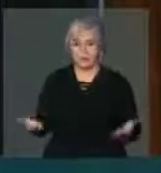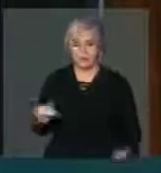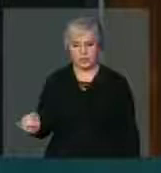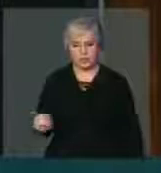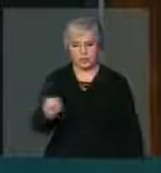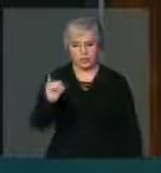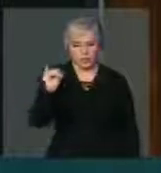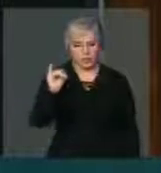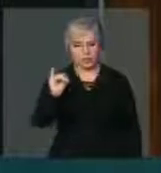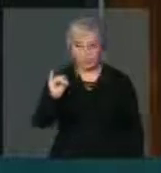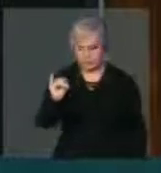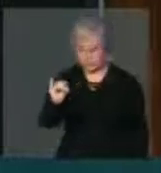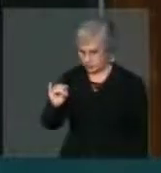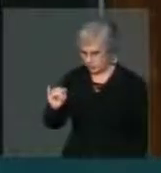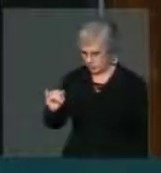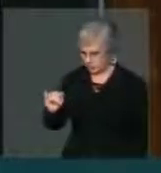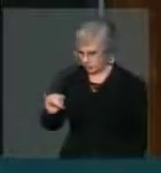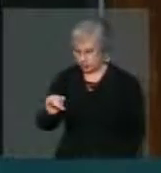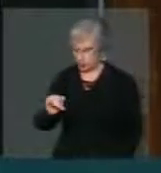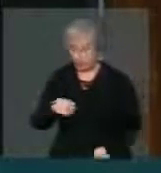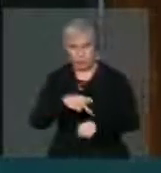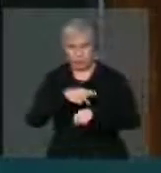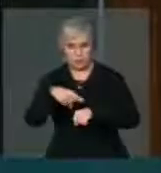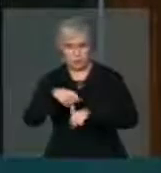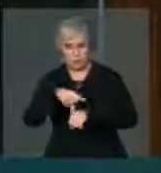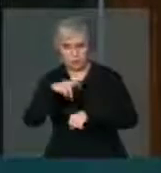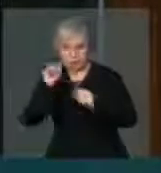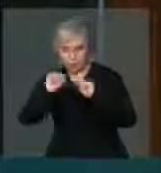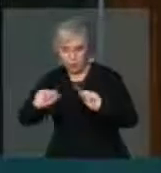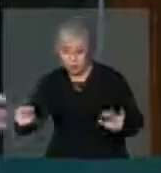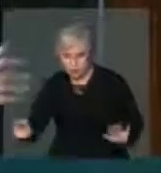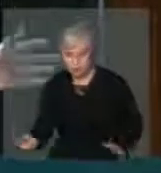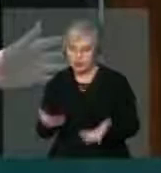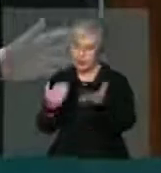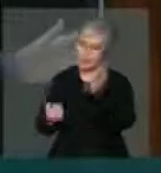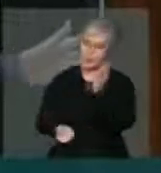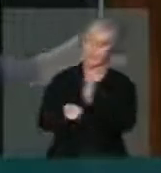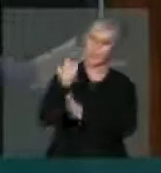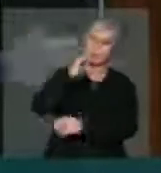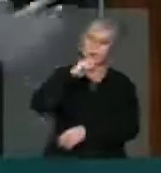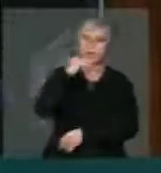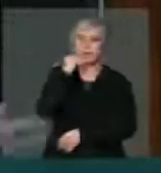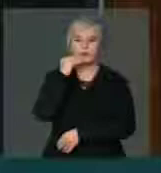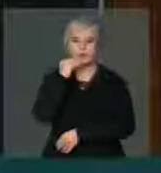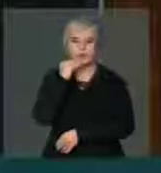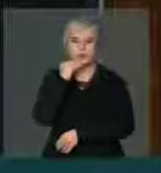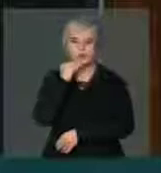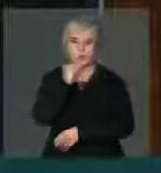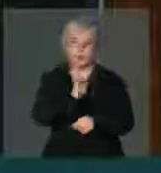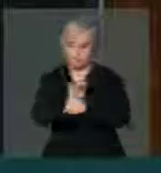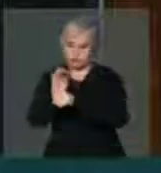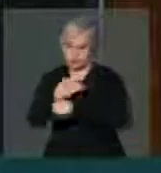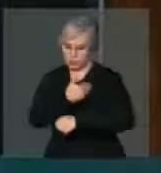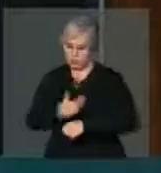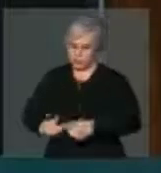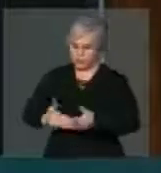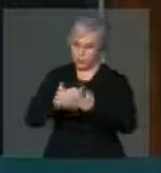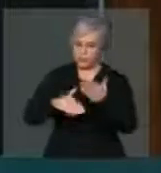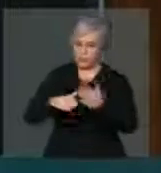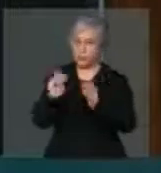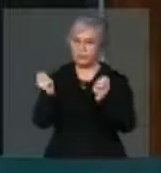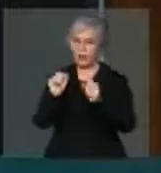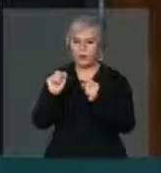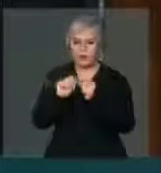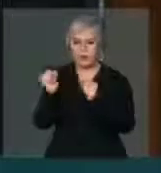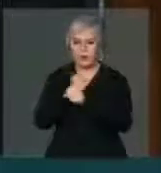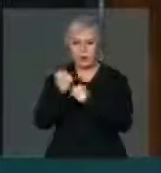fundamental, que o Estado seja gerador de oportunidades, que o Estado e os governos possam concluir tantas obras que